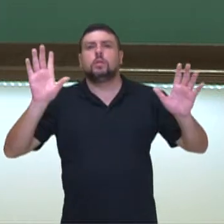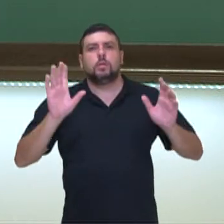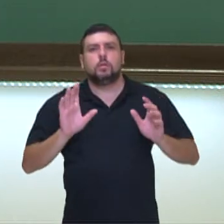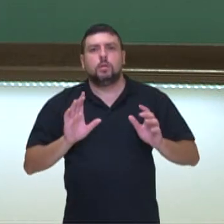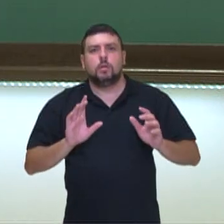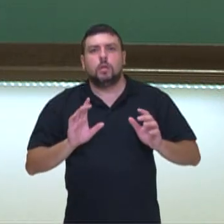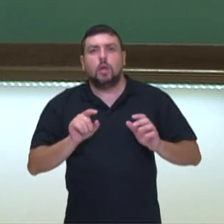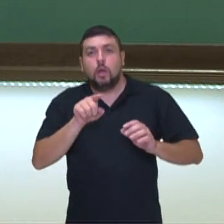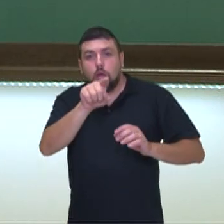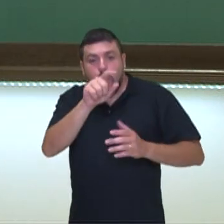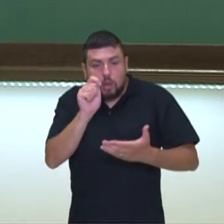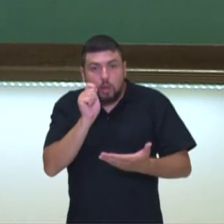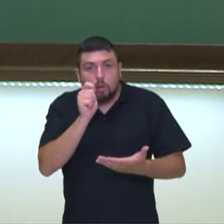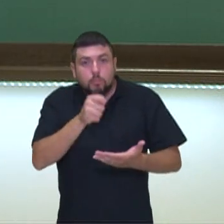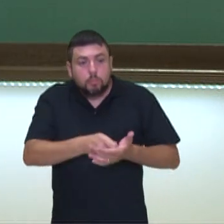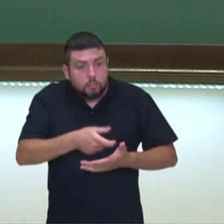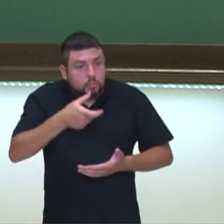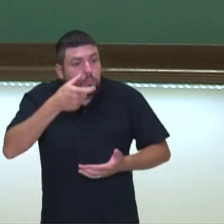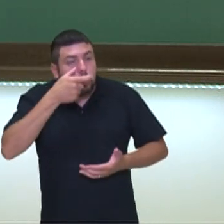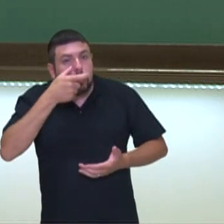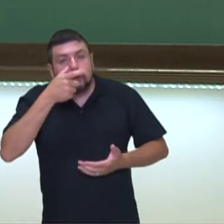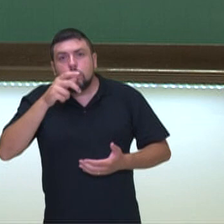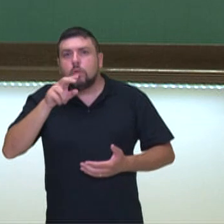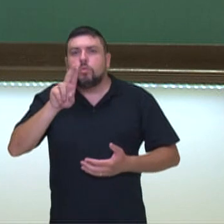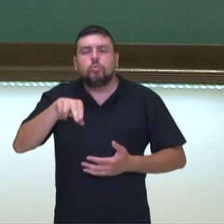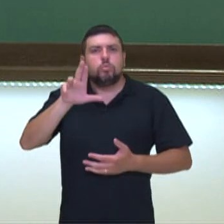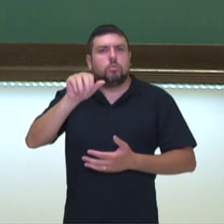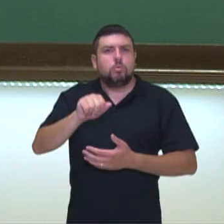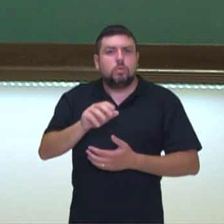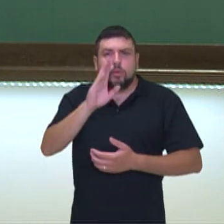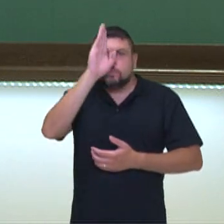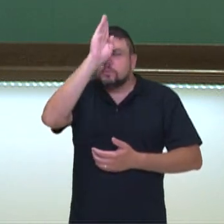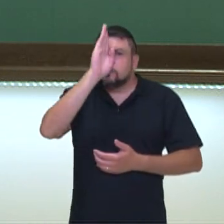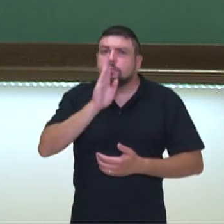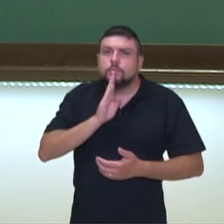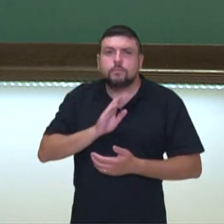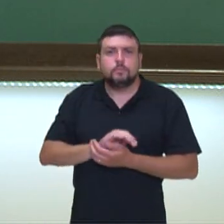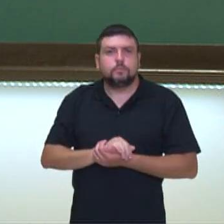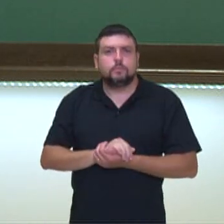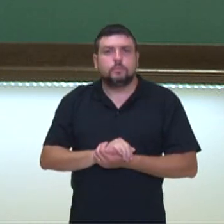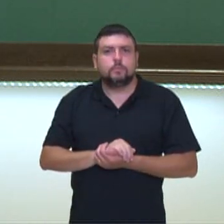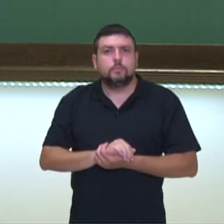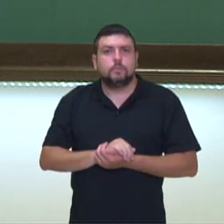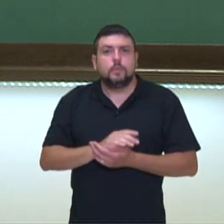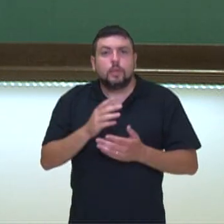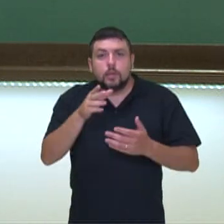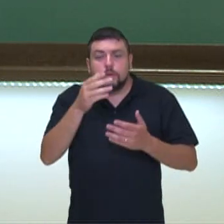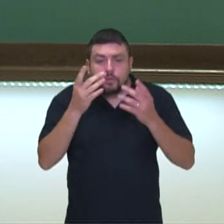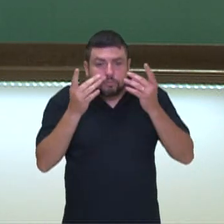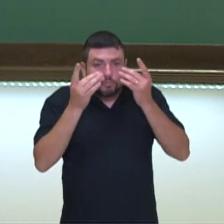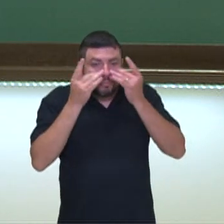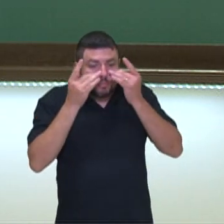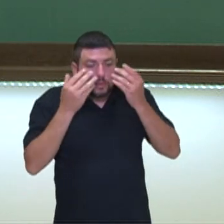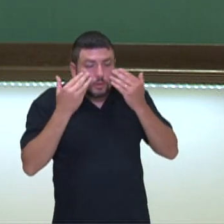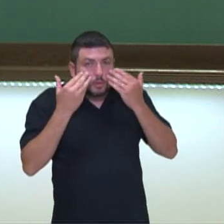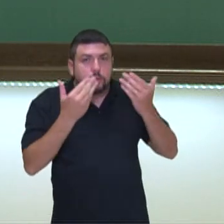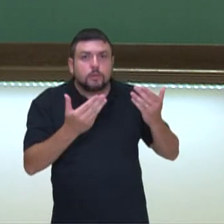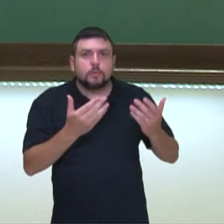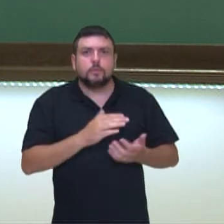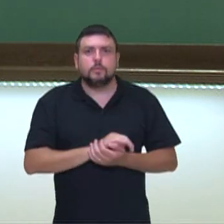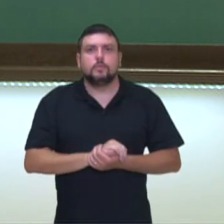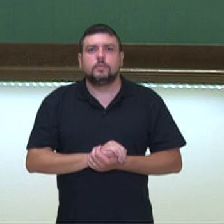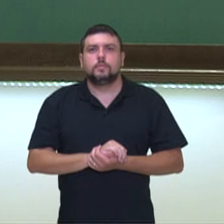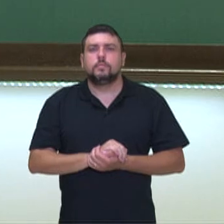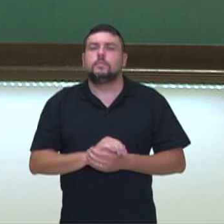paga para ver, você não paga para apreciar, ali é gratuito, tá ali na sua frente, apreciando, tá?